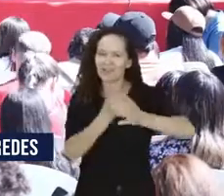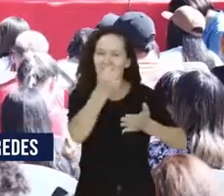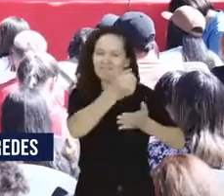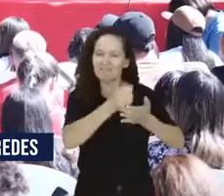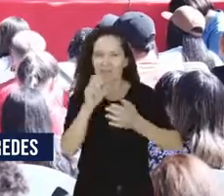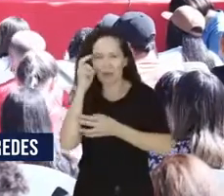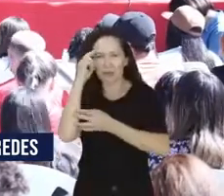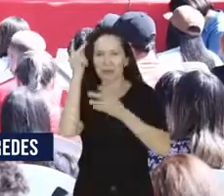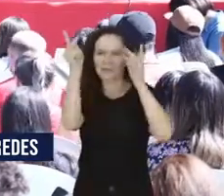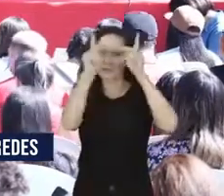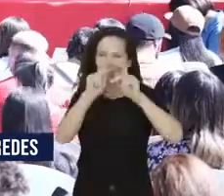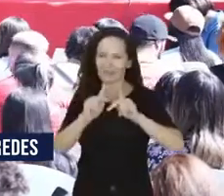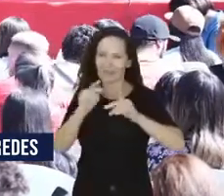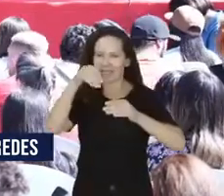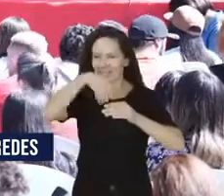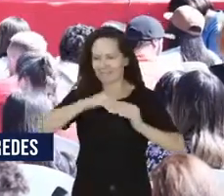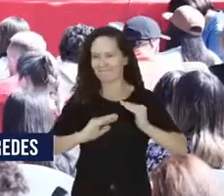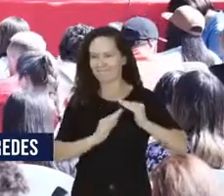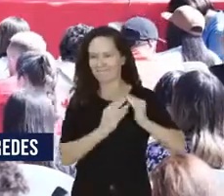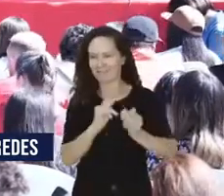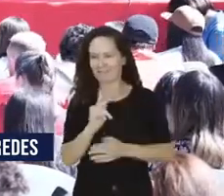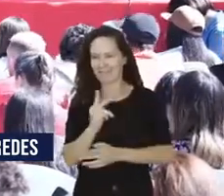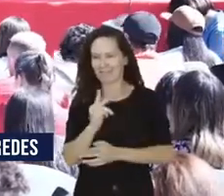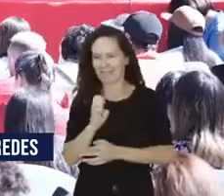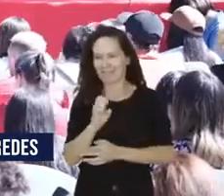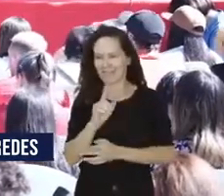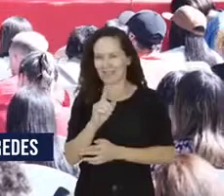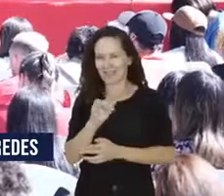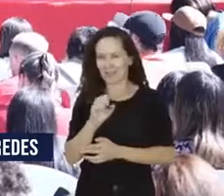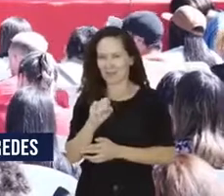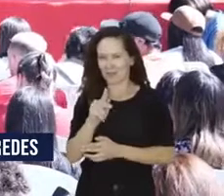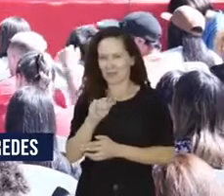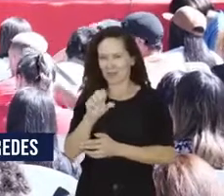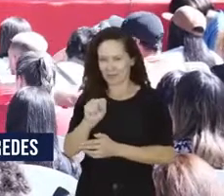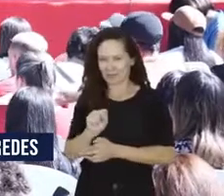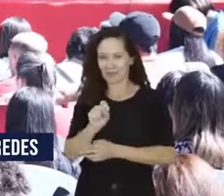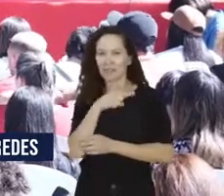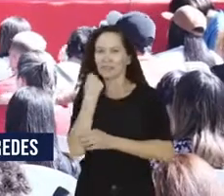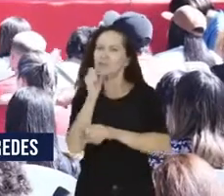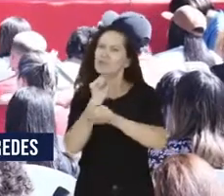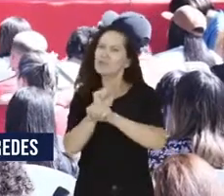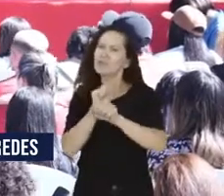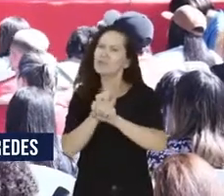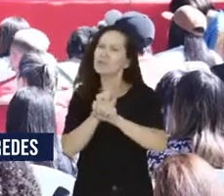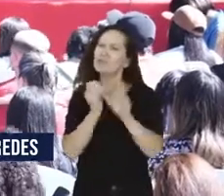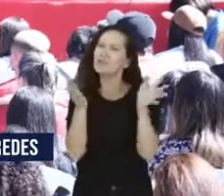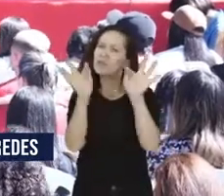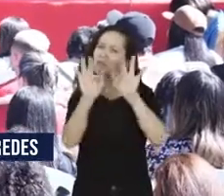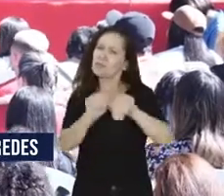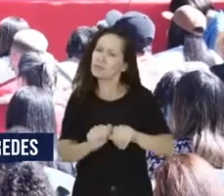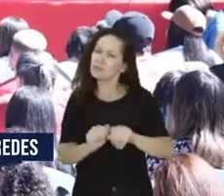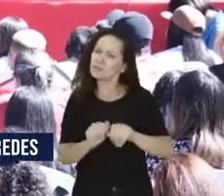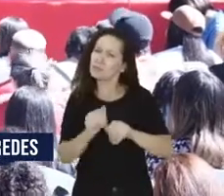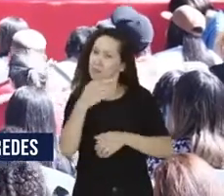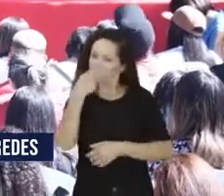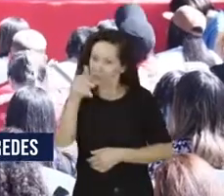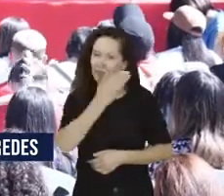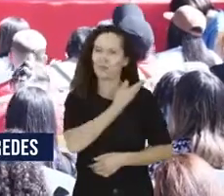Heliópolis. E a gente espera que no final do seu governo, que vai ser de